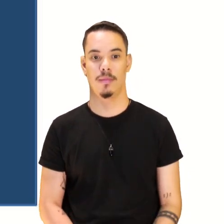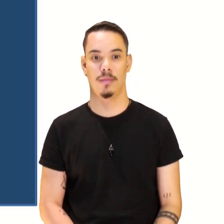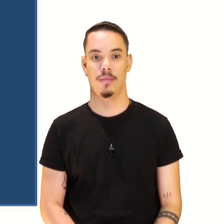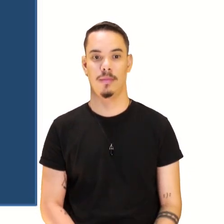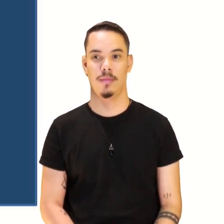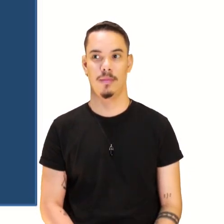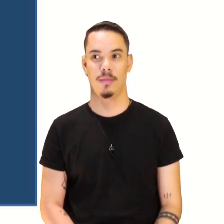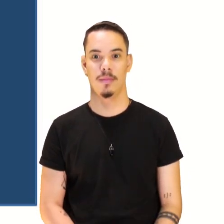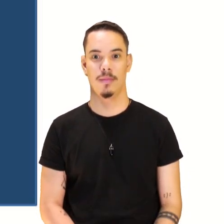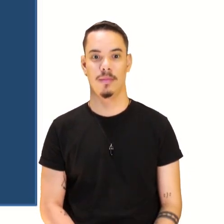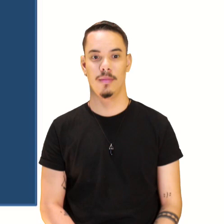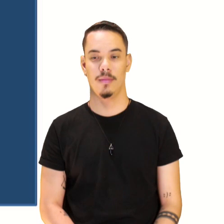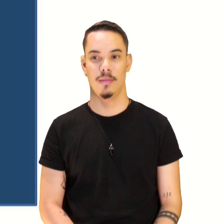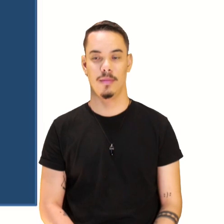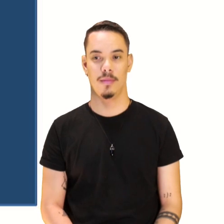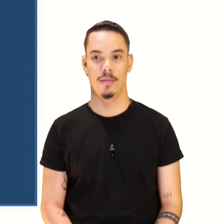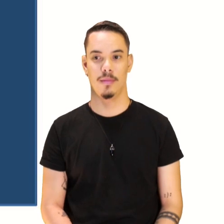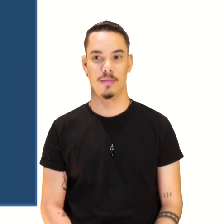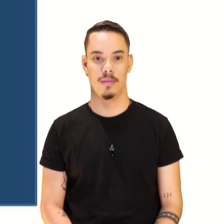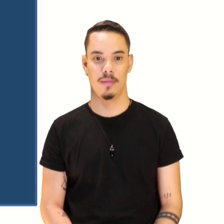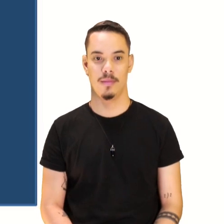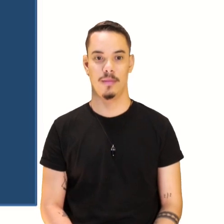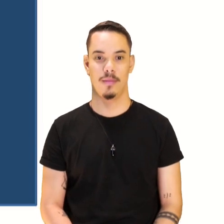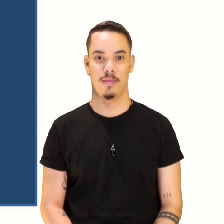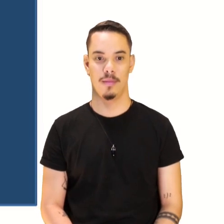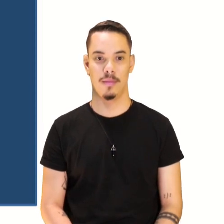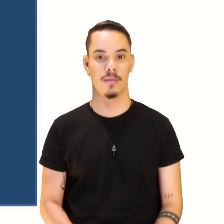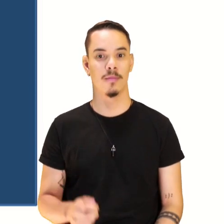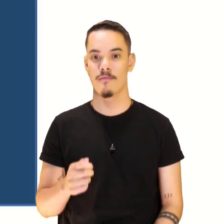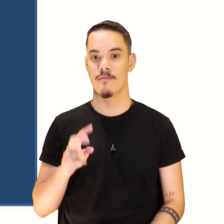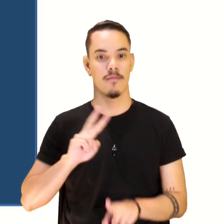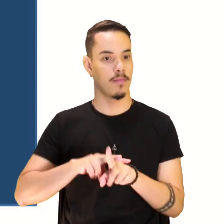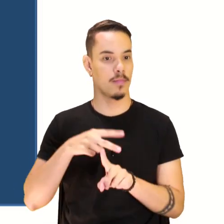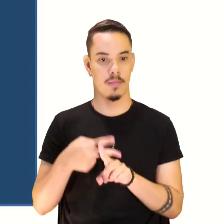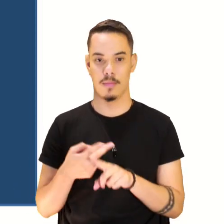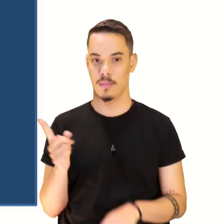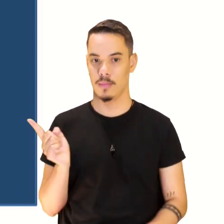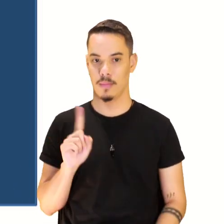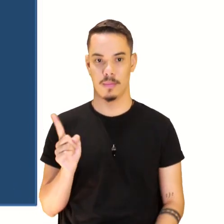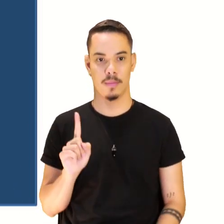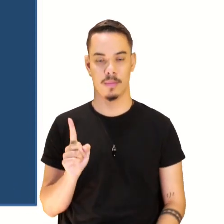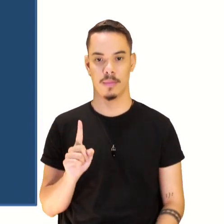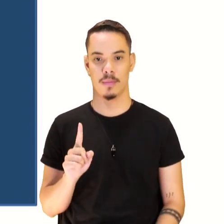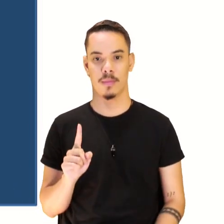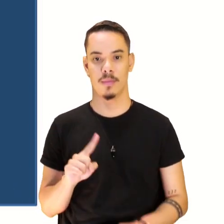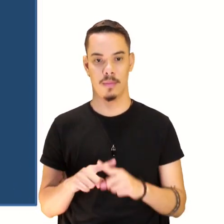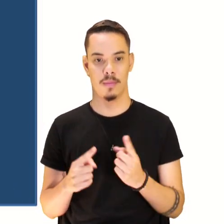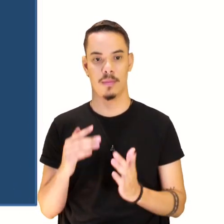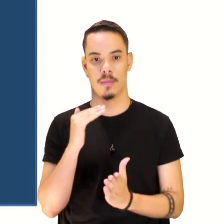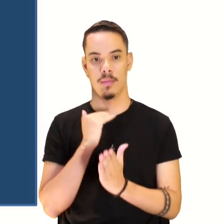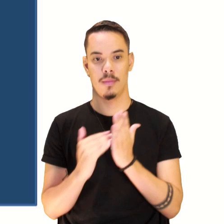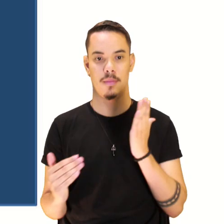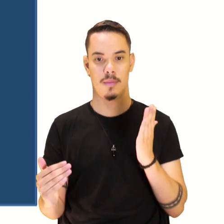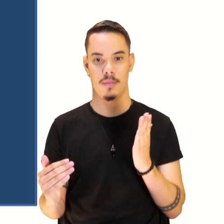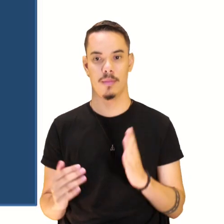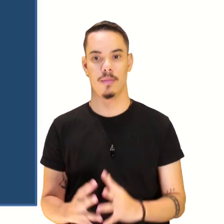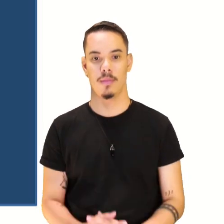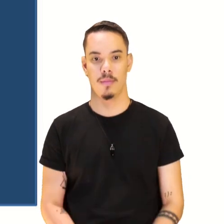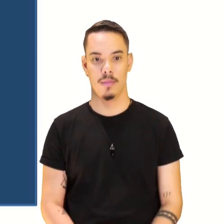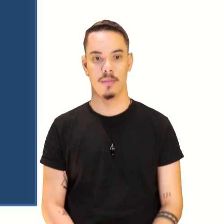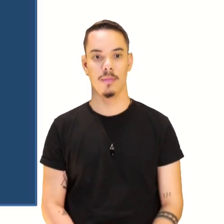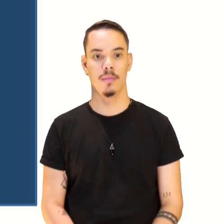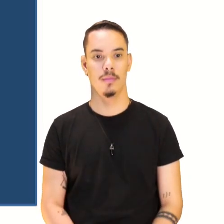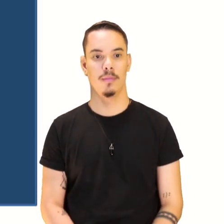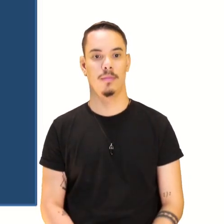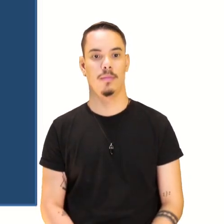mais de meia aí né não dobrou porque não chegou nos 20 litros mas também passou da metade aí no acréscimo